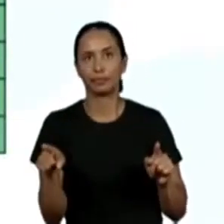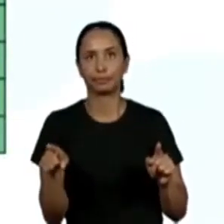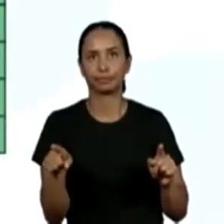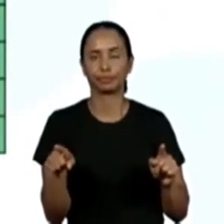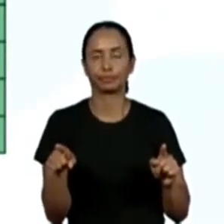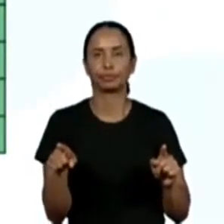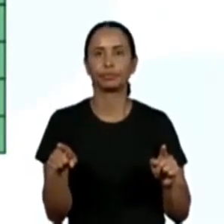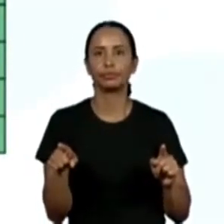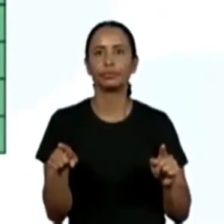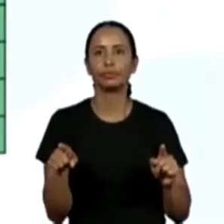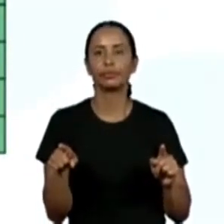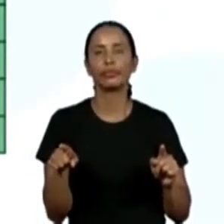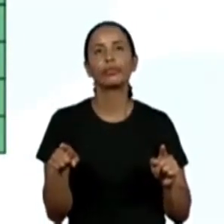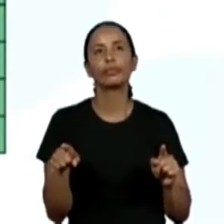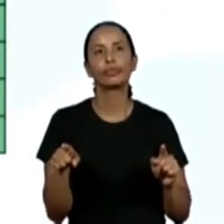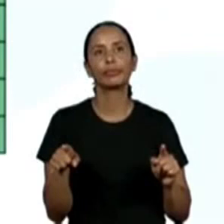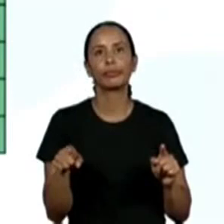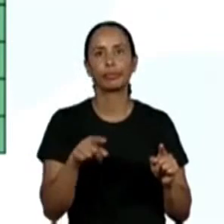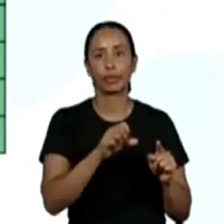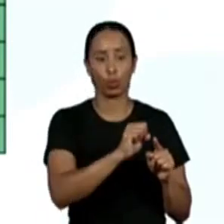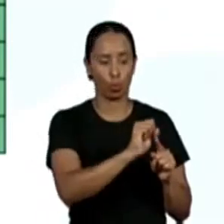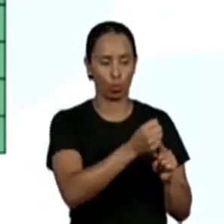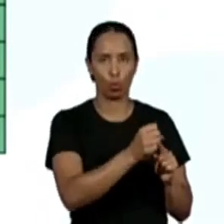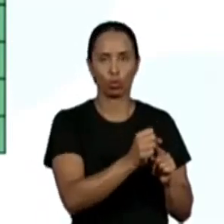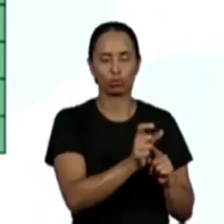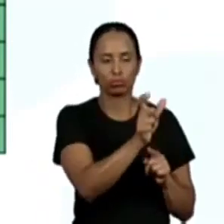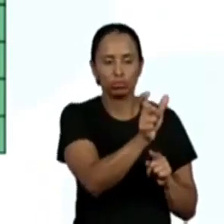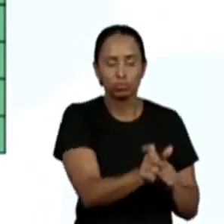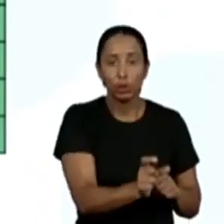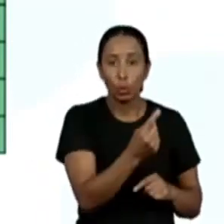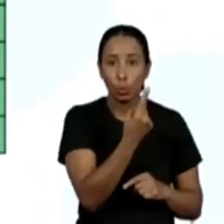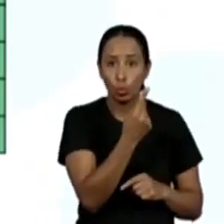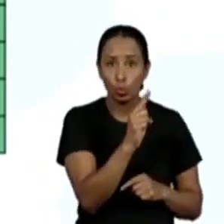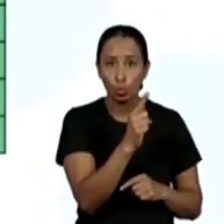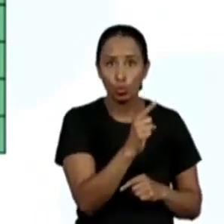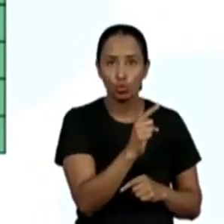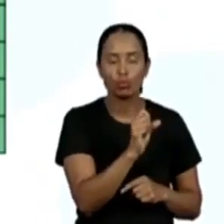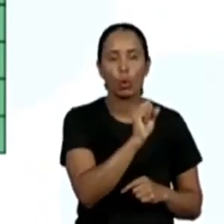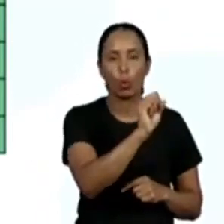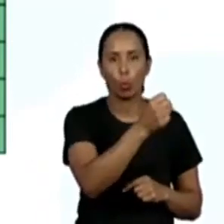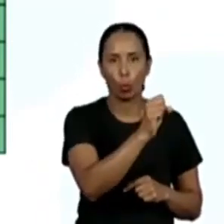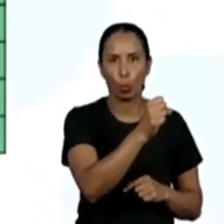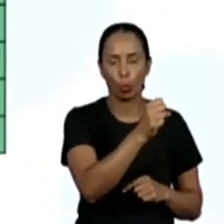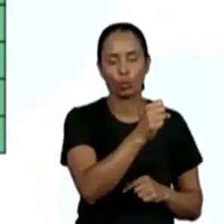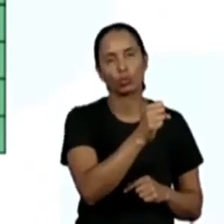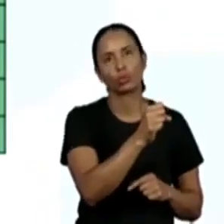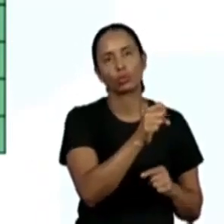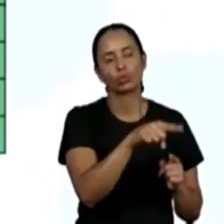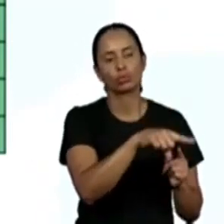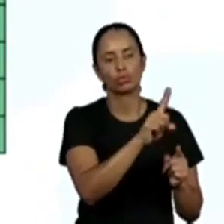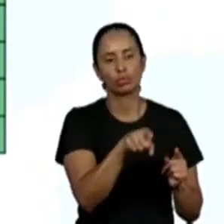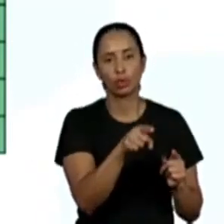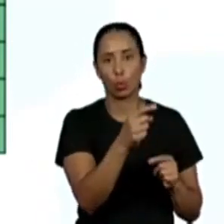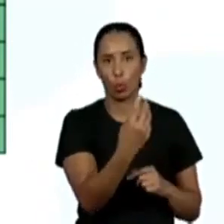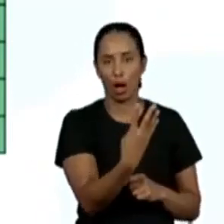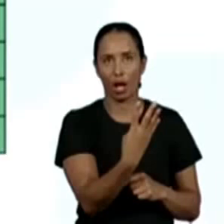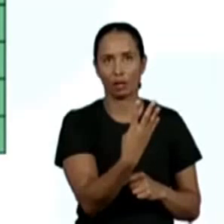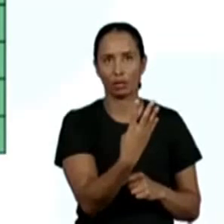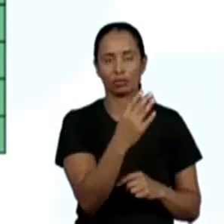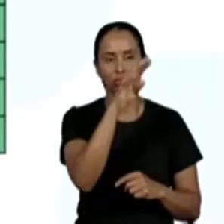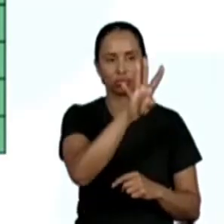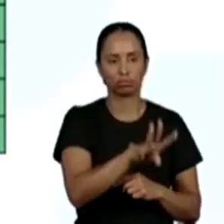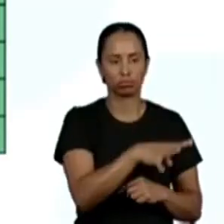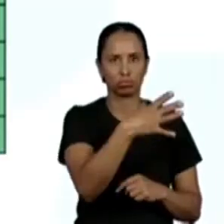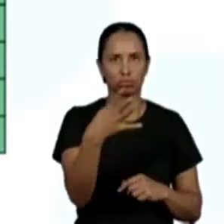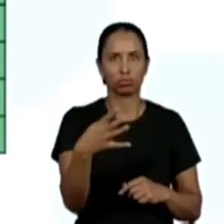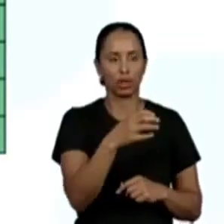unidade, então eu pego o 8, coloco ali, é o último, eu pego o número seguido dele é o 4,